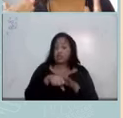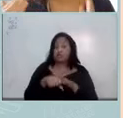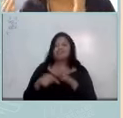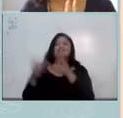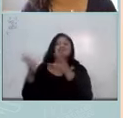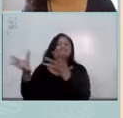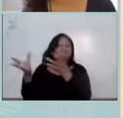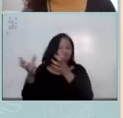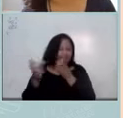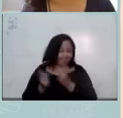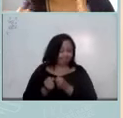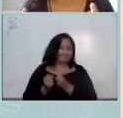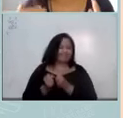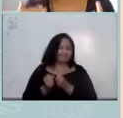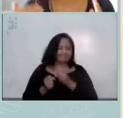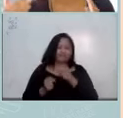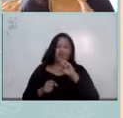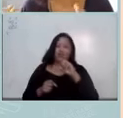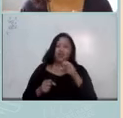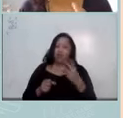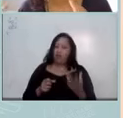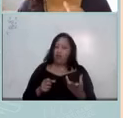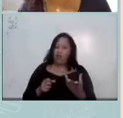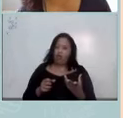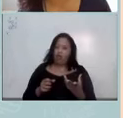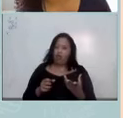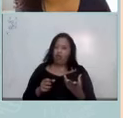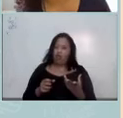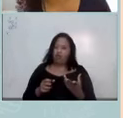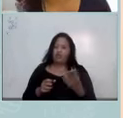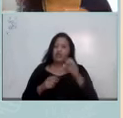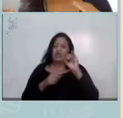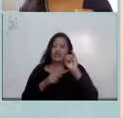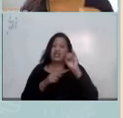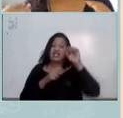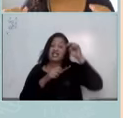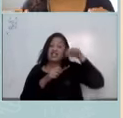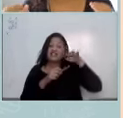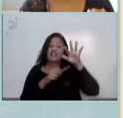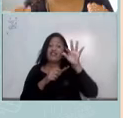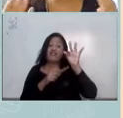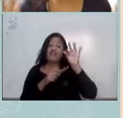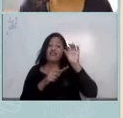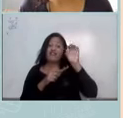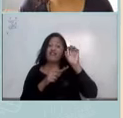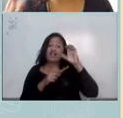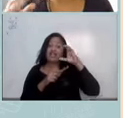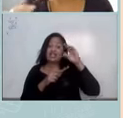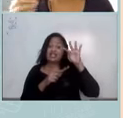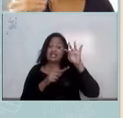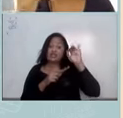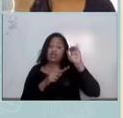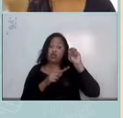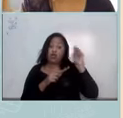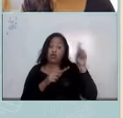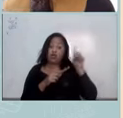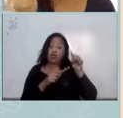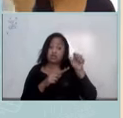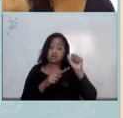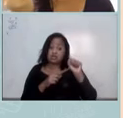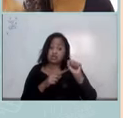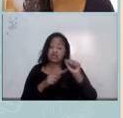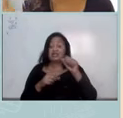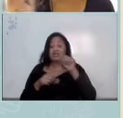transmissíveis ou doenças infecciosas ou doenças infectoparasitárias, que são justamente essas doenças que têm